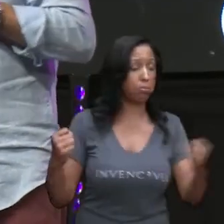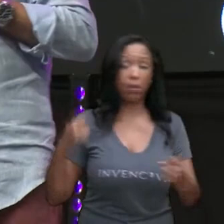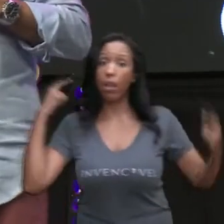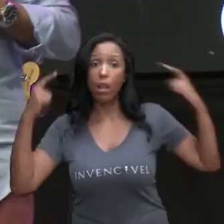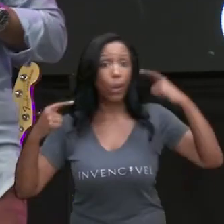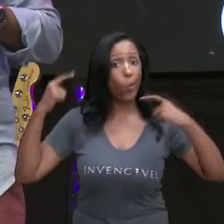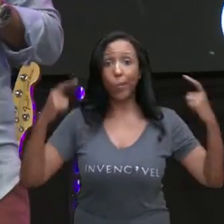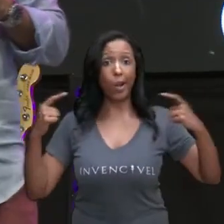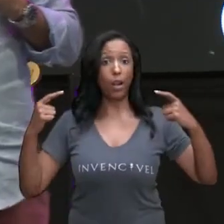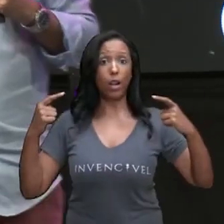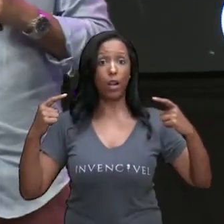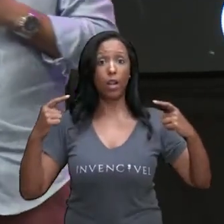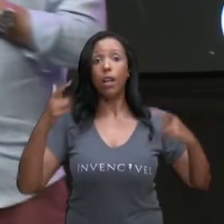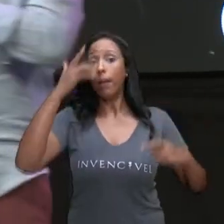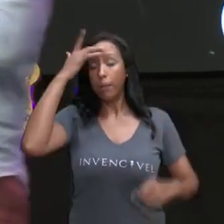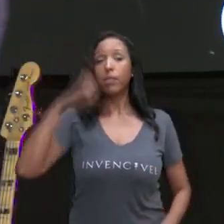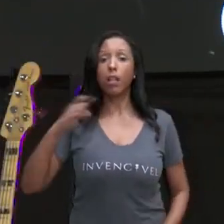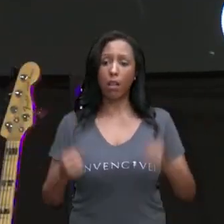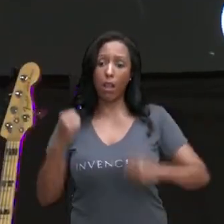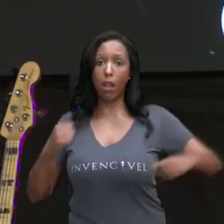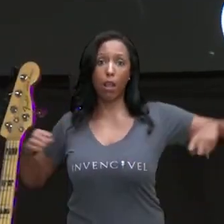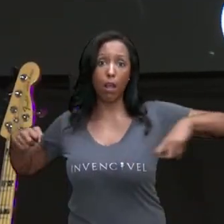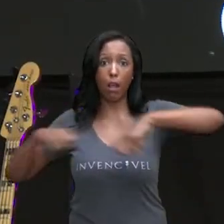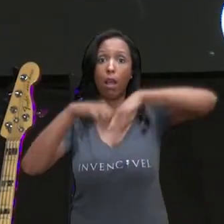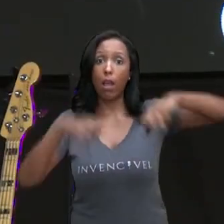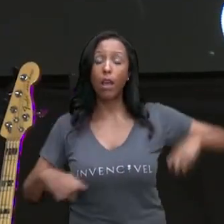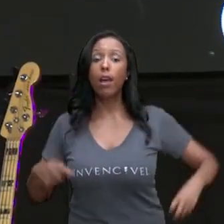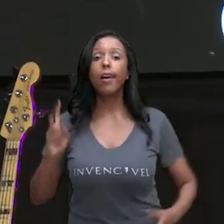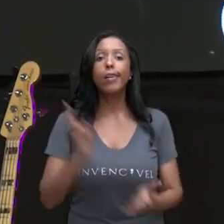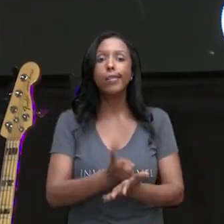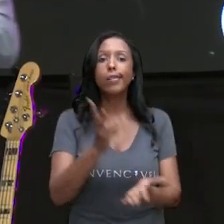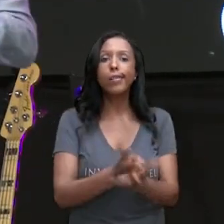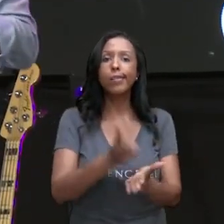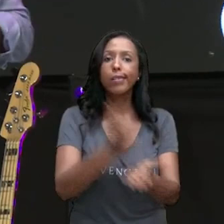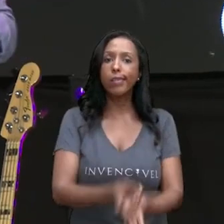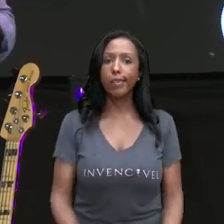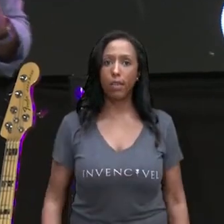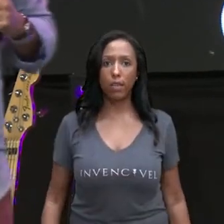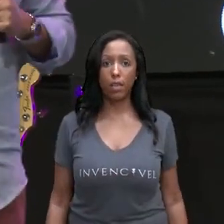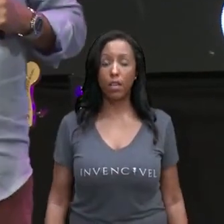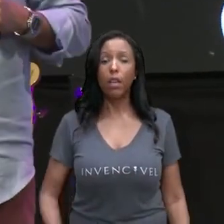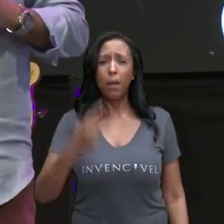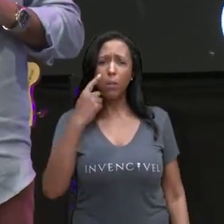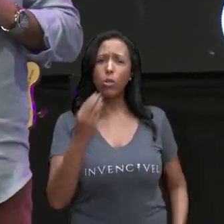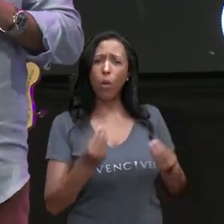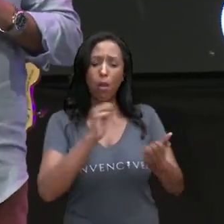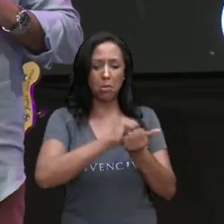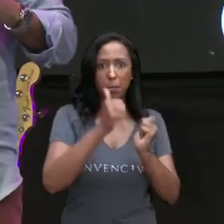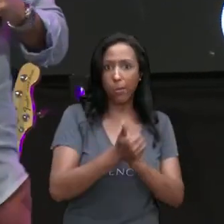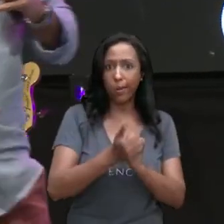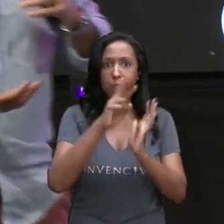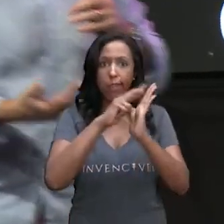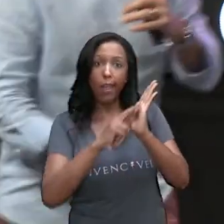uma loucura. Já imaginou esporte sem regra? O cara pega a bola, dá debaixo da perna